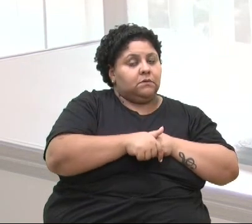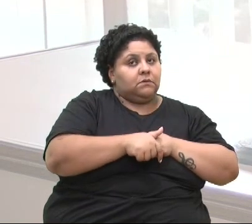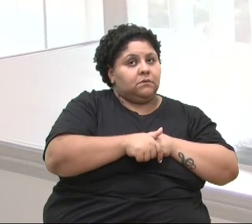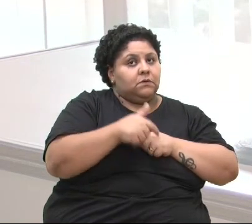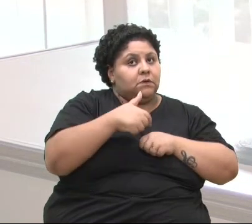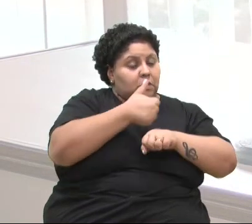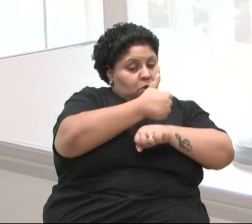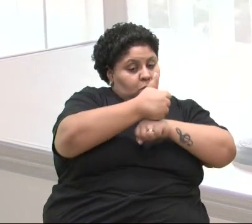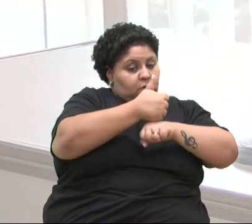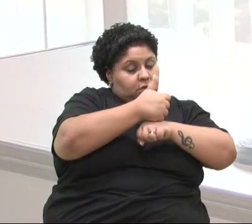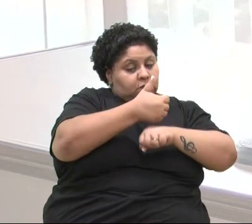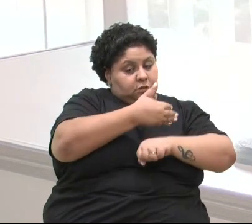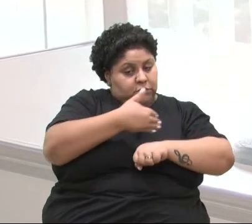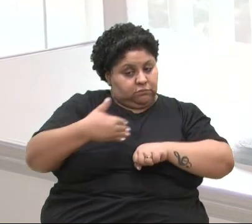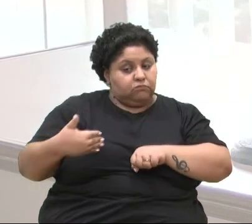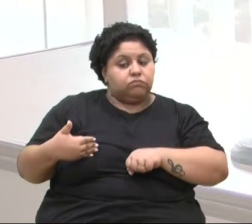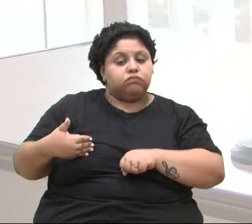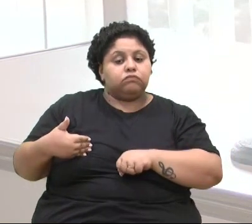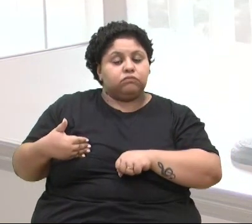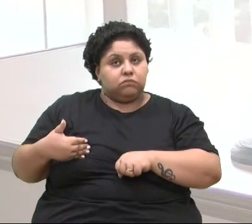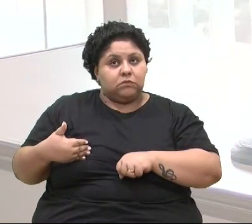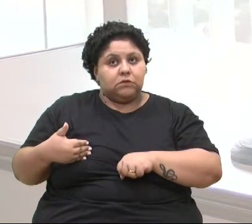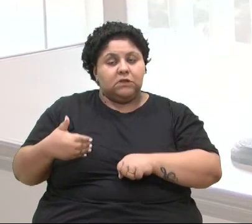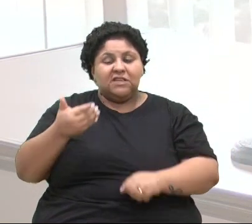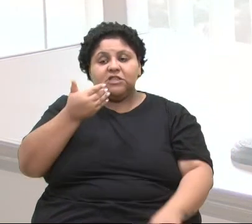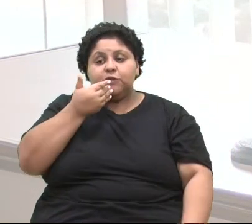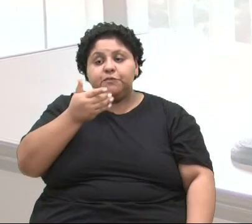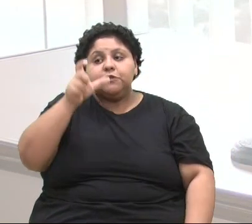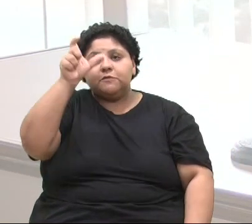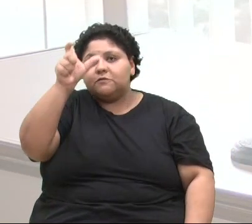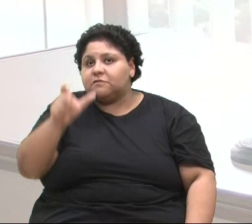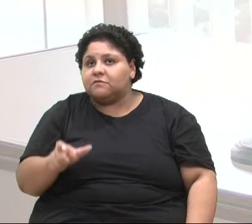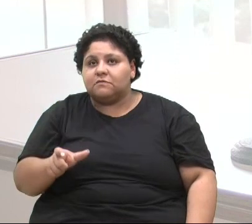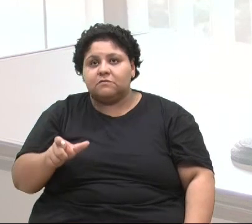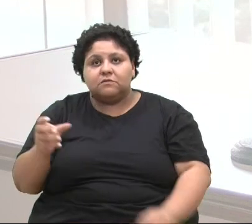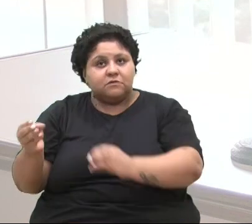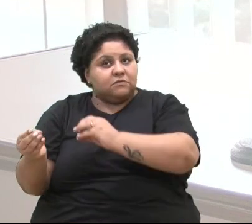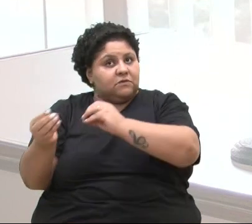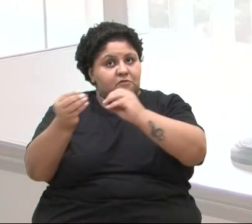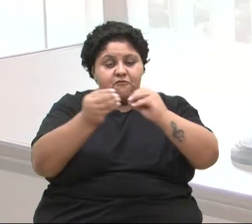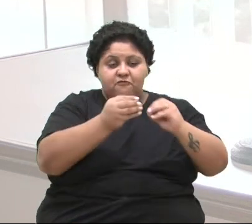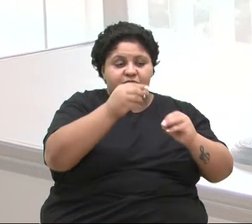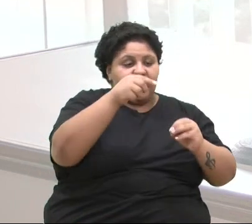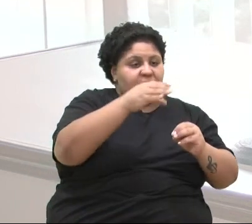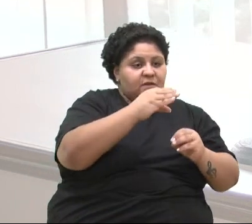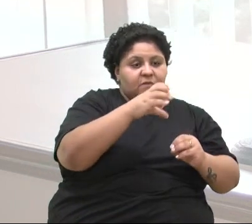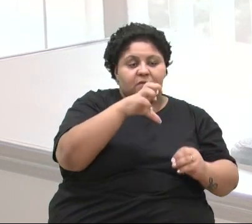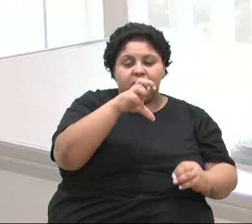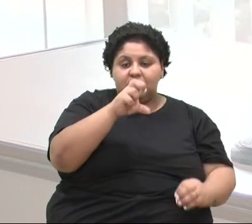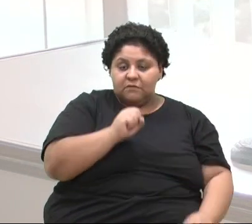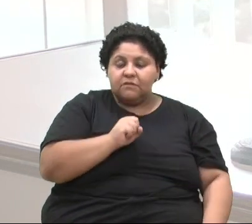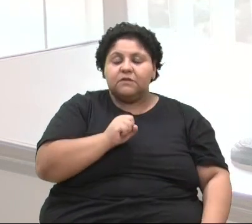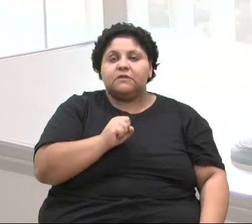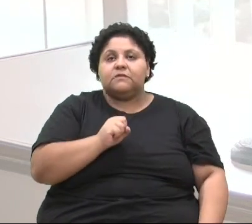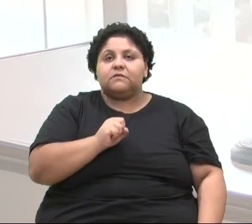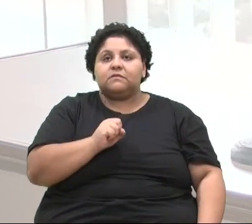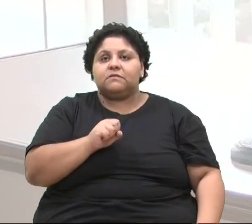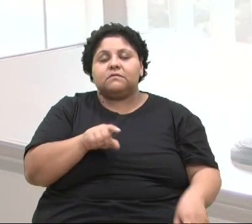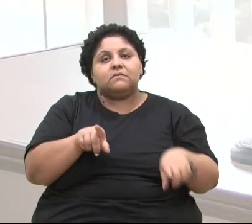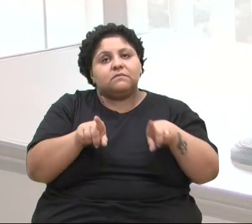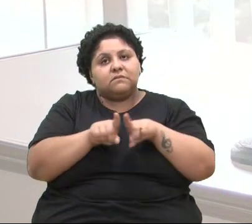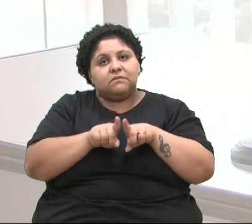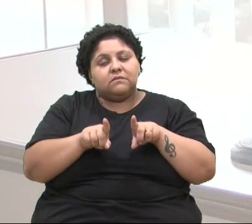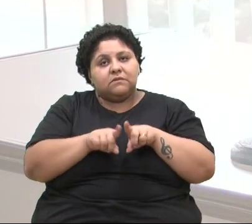público, e vou fazer a minha parte, tá, de pedir para as pessoas não vir até o CES e, inclusive, dar